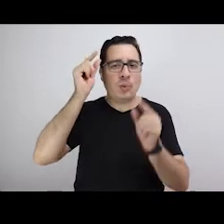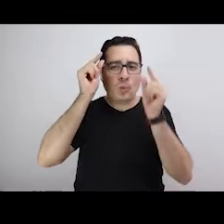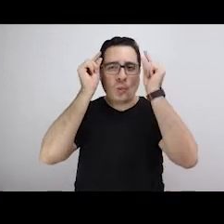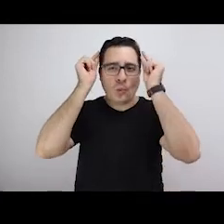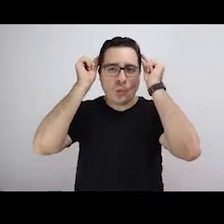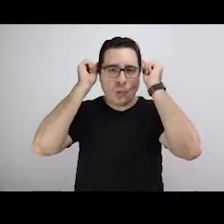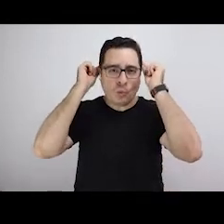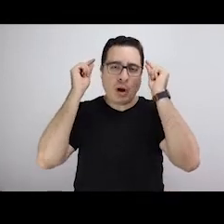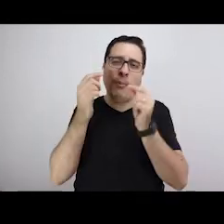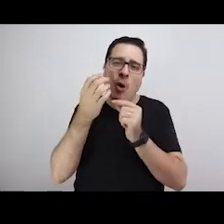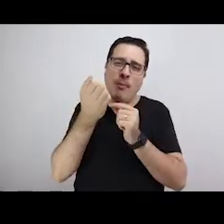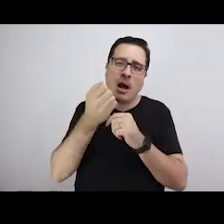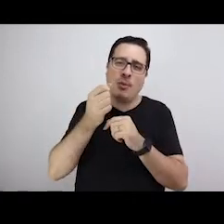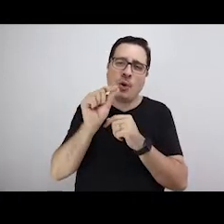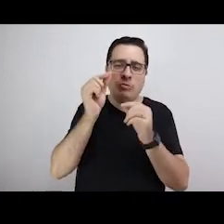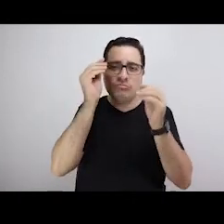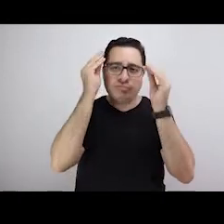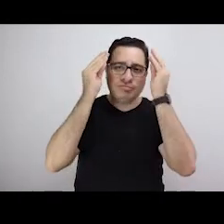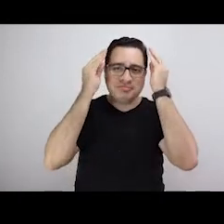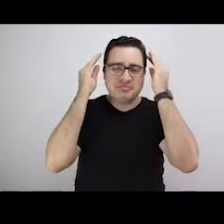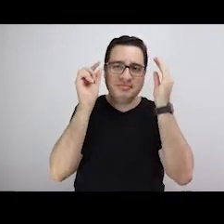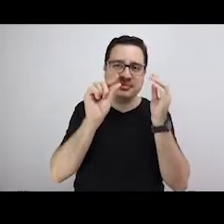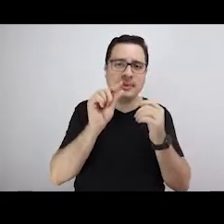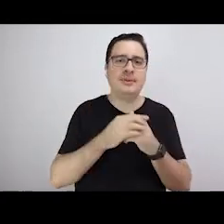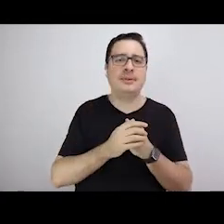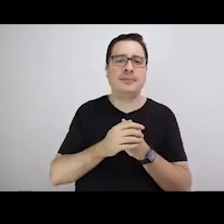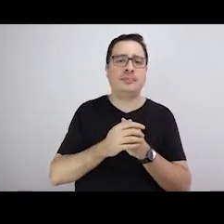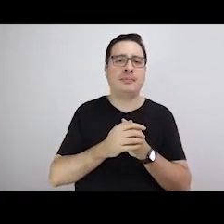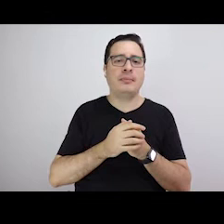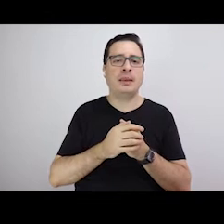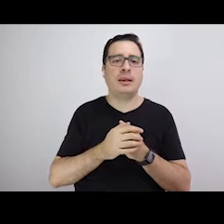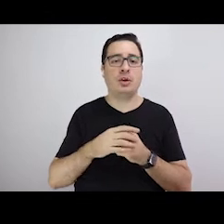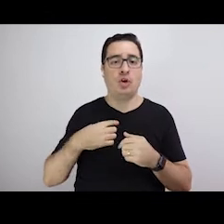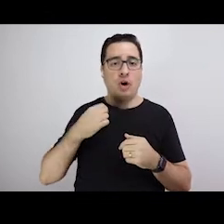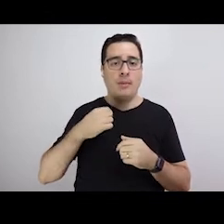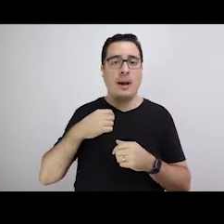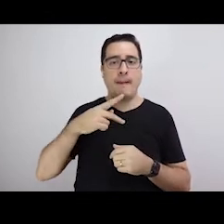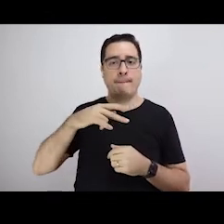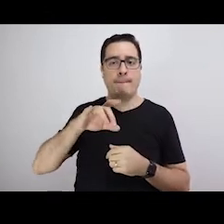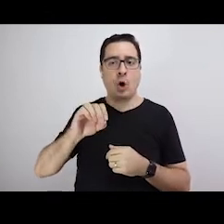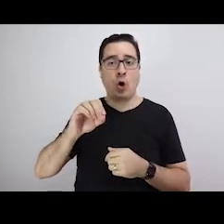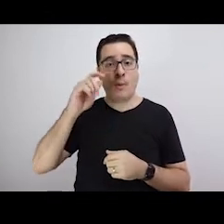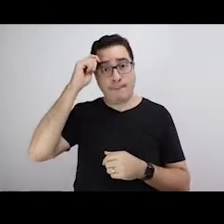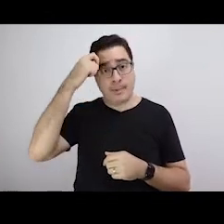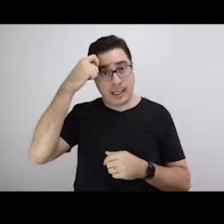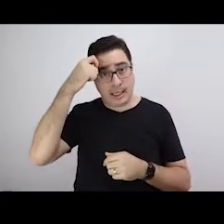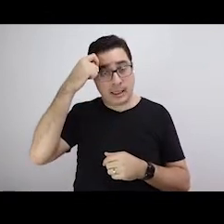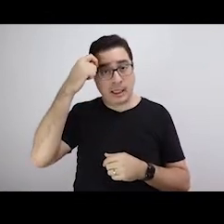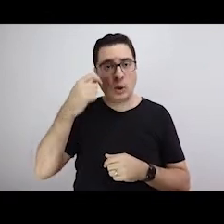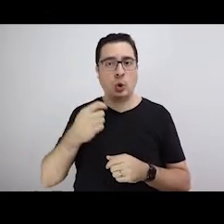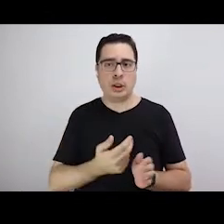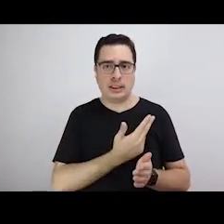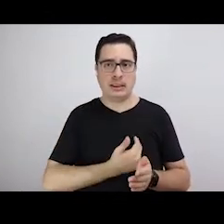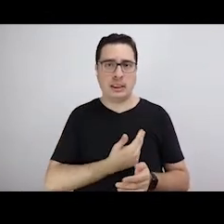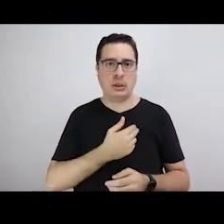grisalho já, pula essa parte. No vestido uma polo preta com o logo da